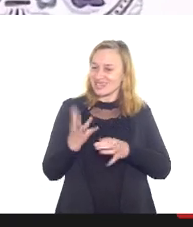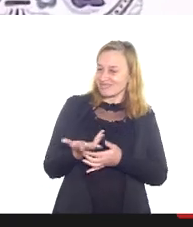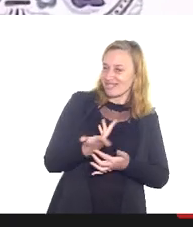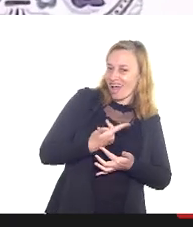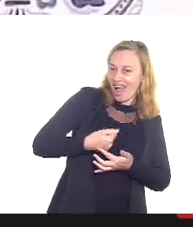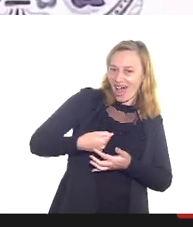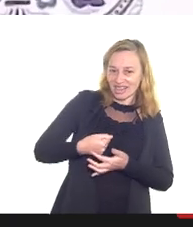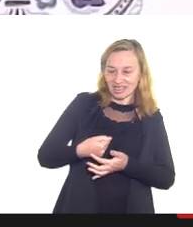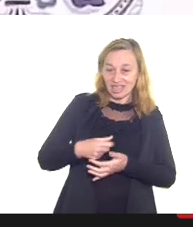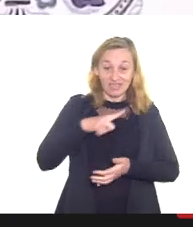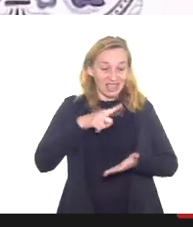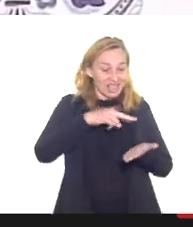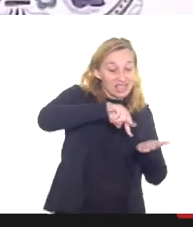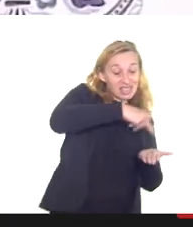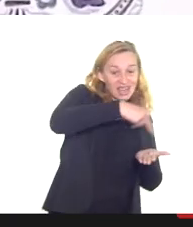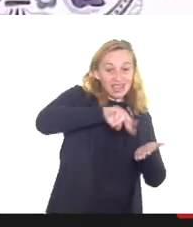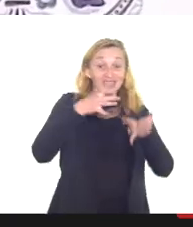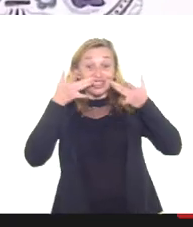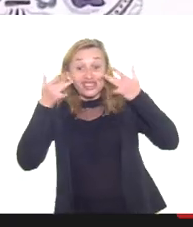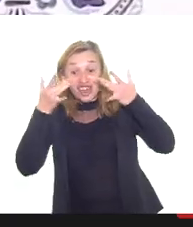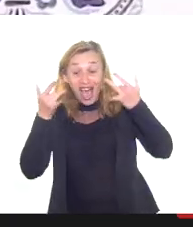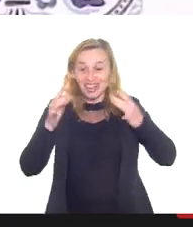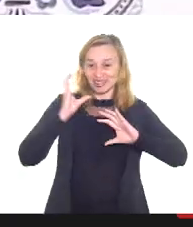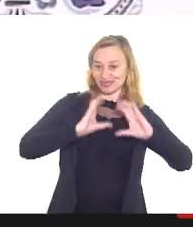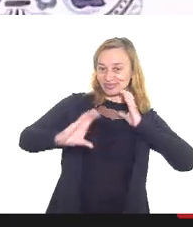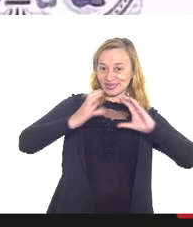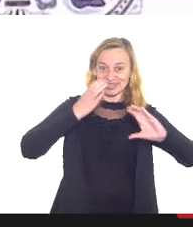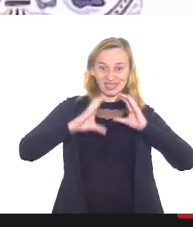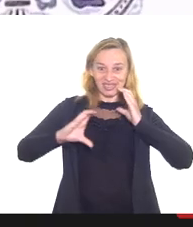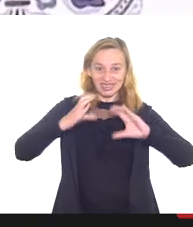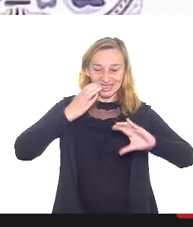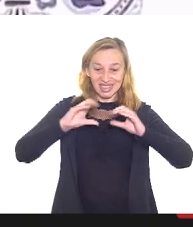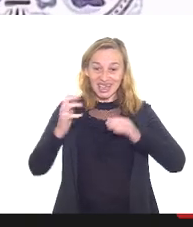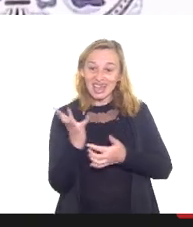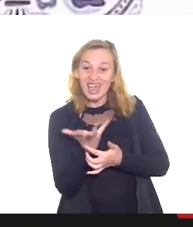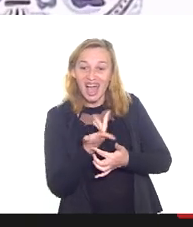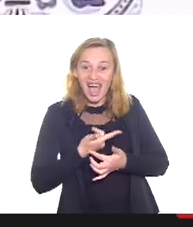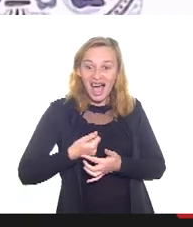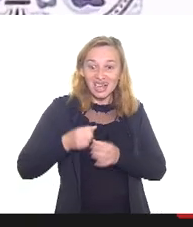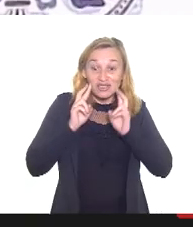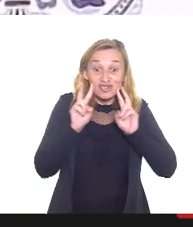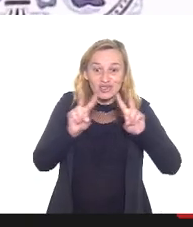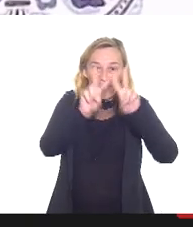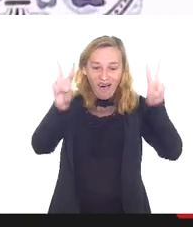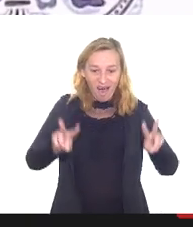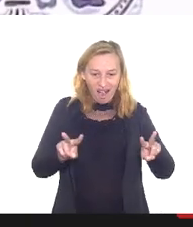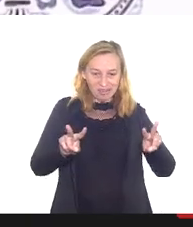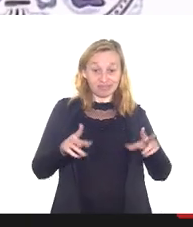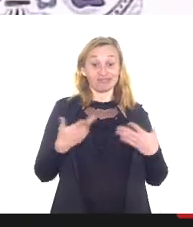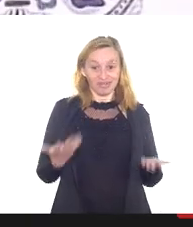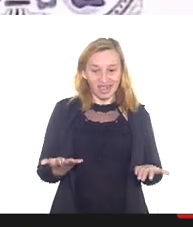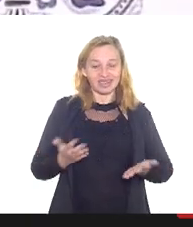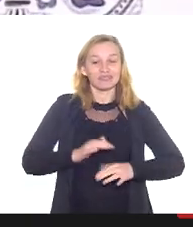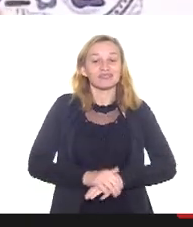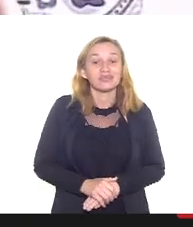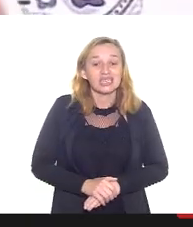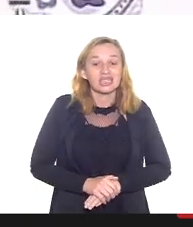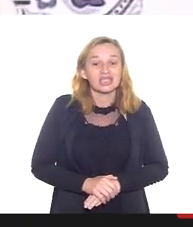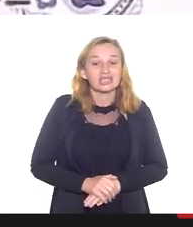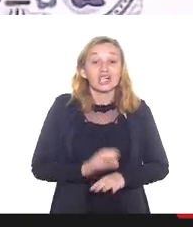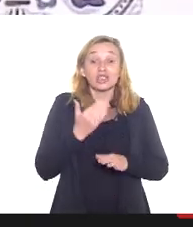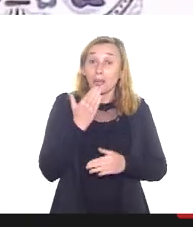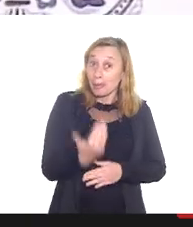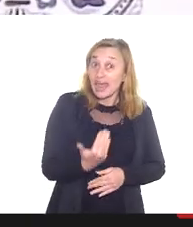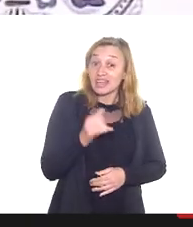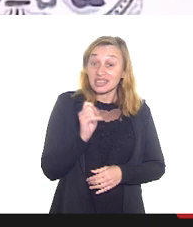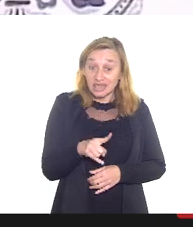se vai ter dança, teatro, música e artes visuais, como a lei prevê, né? Então, basicamente é isso. Então, a gente